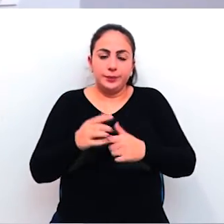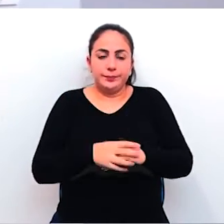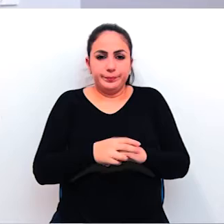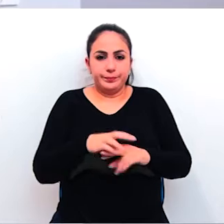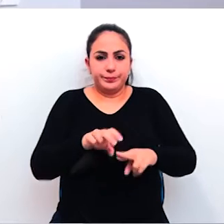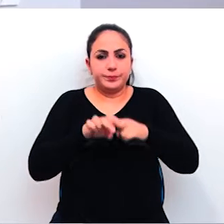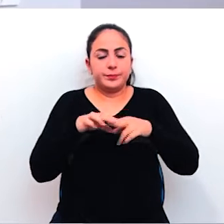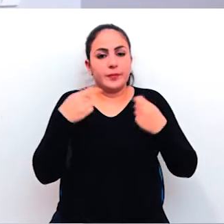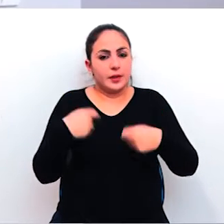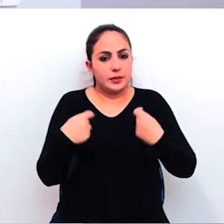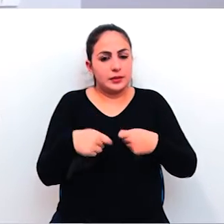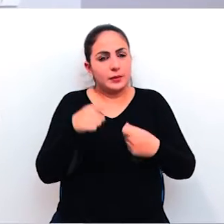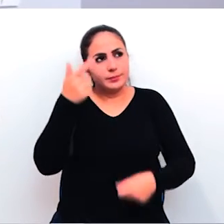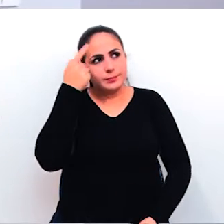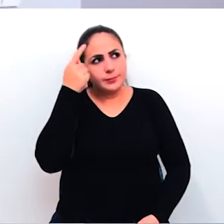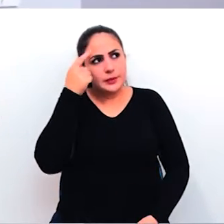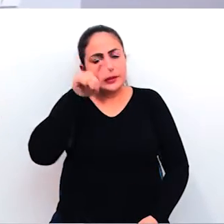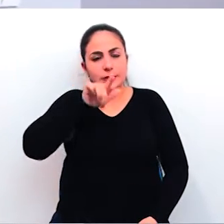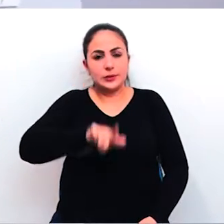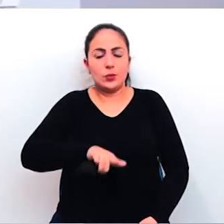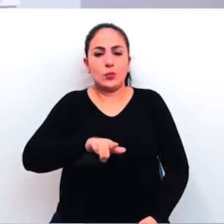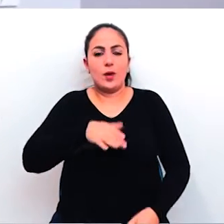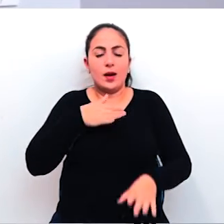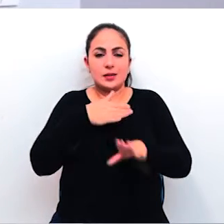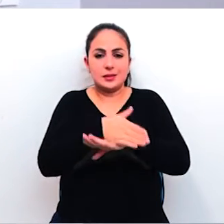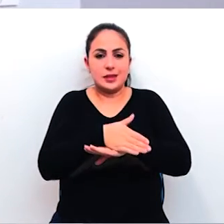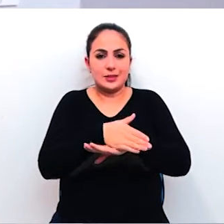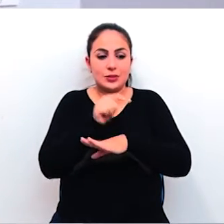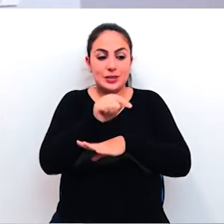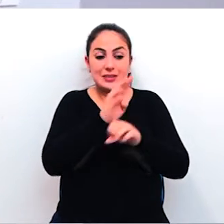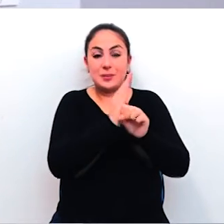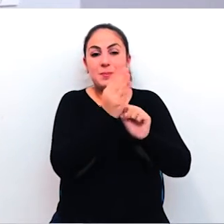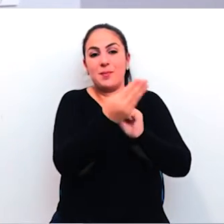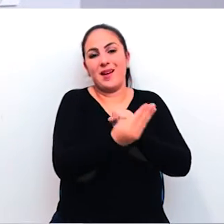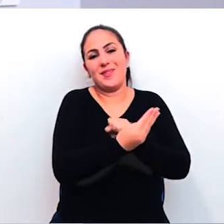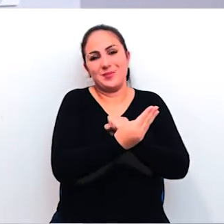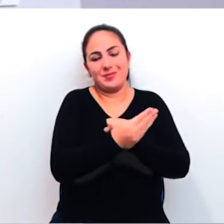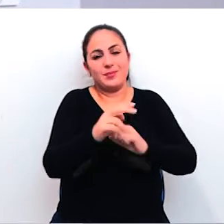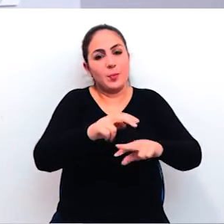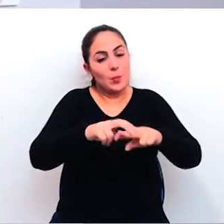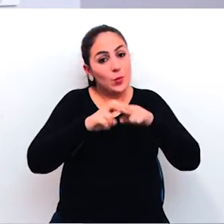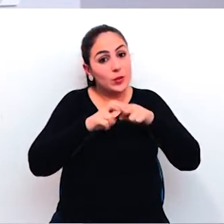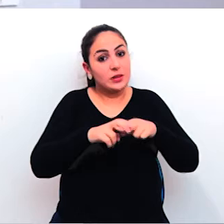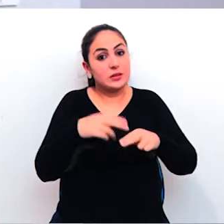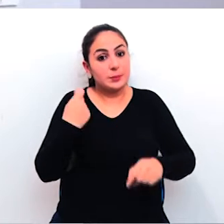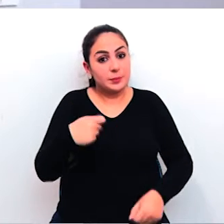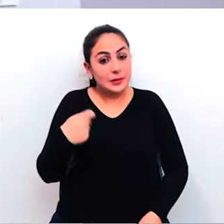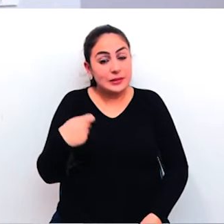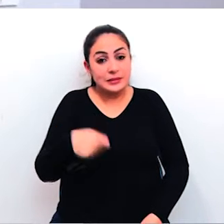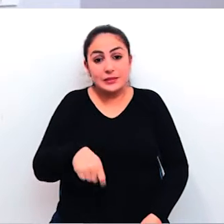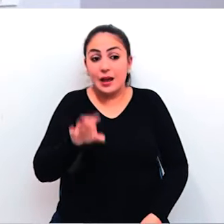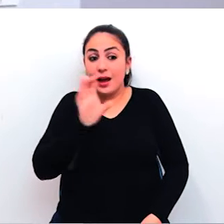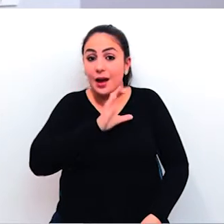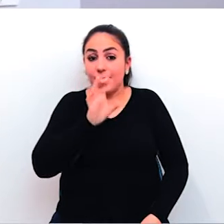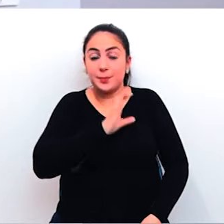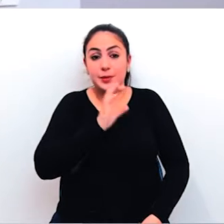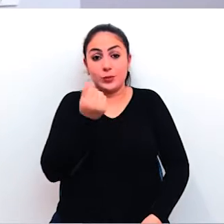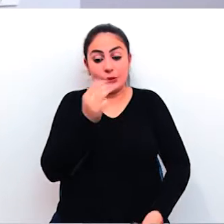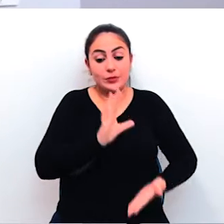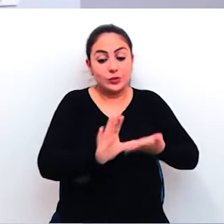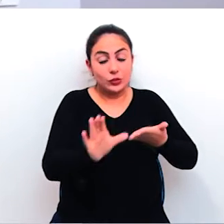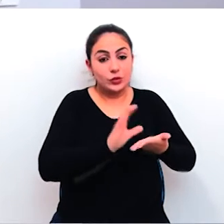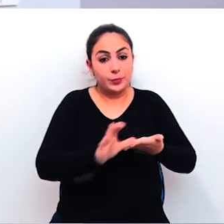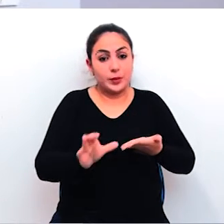trabalho então a necessidade de se repensar o acesso a estes mais e para isso há inegavelmente a